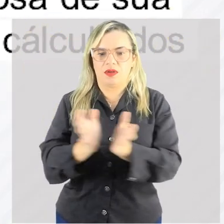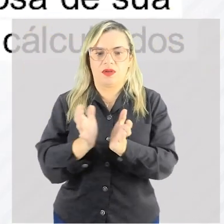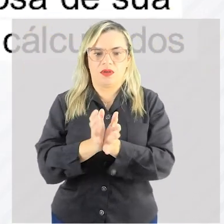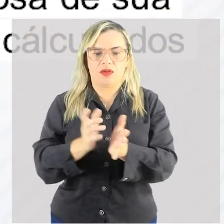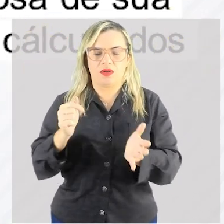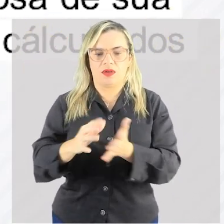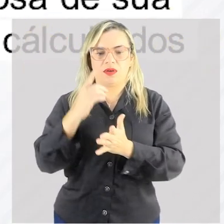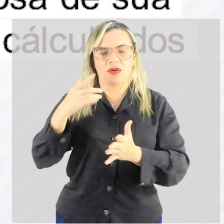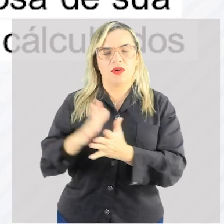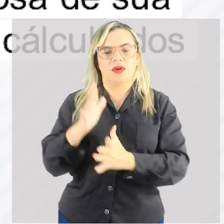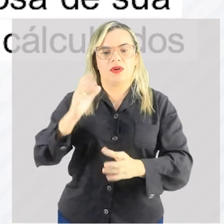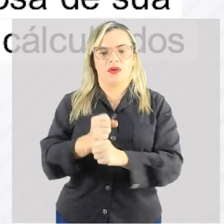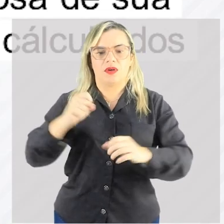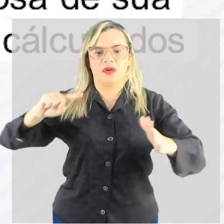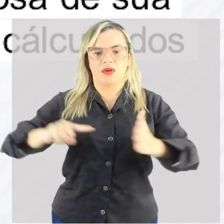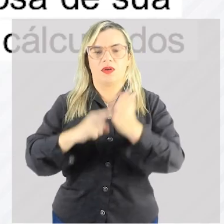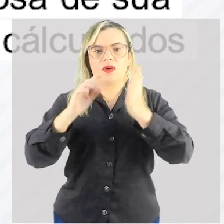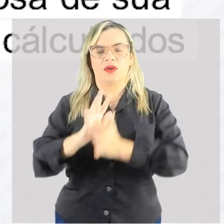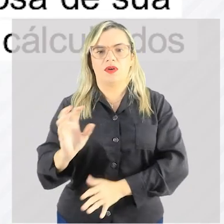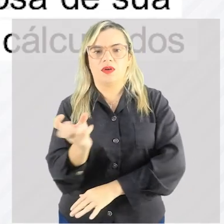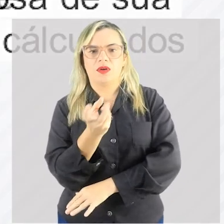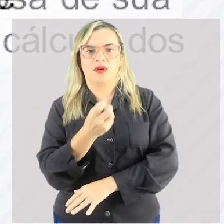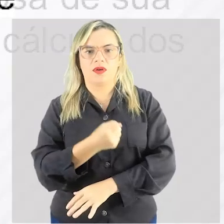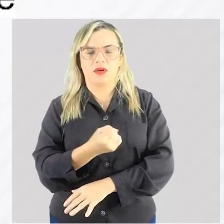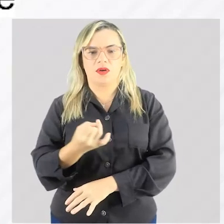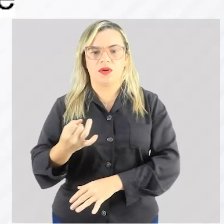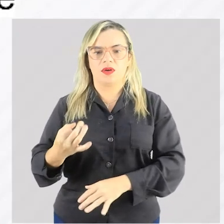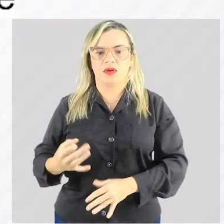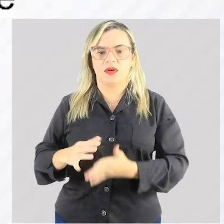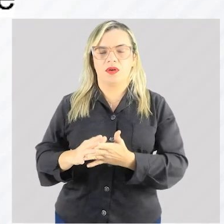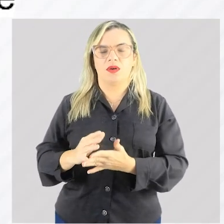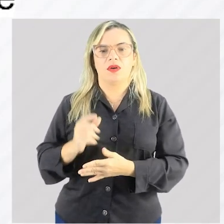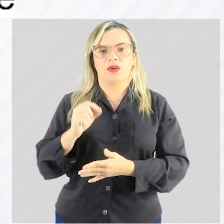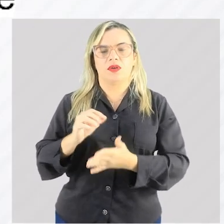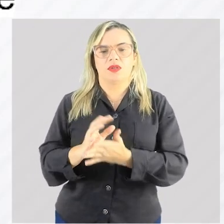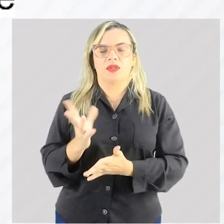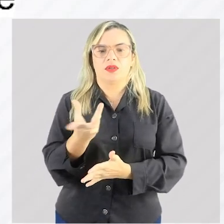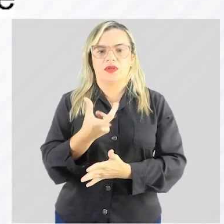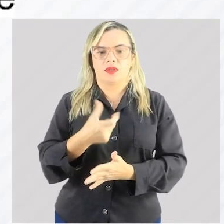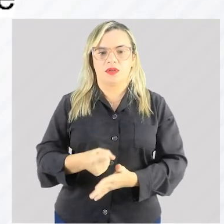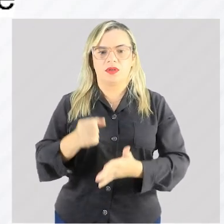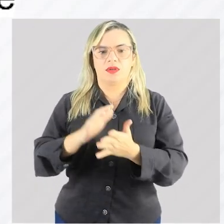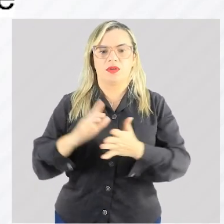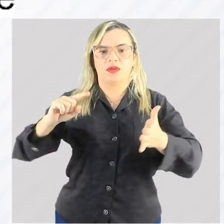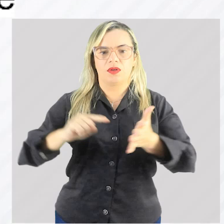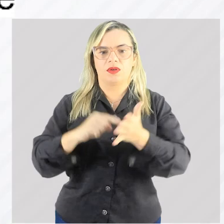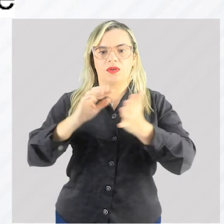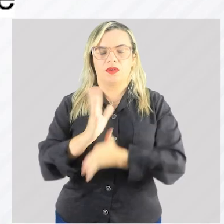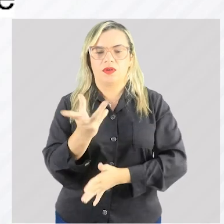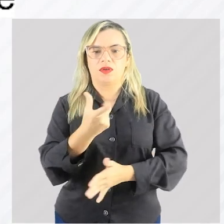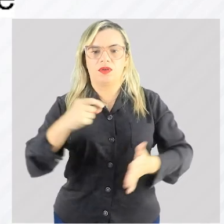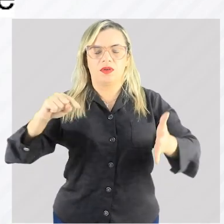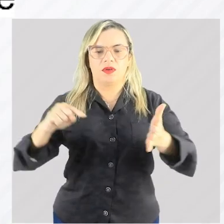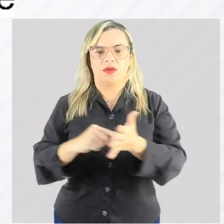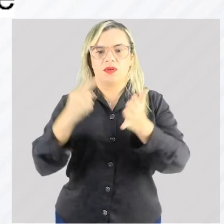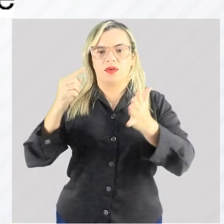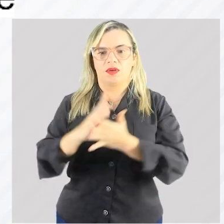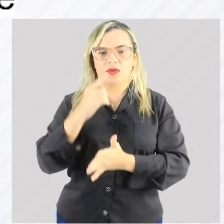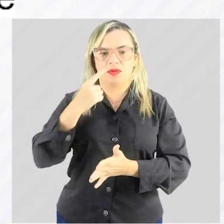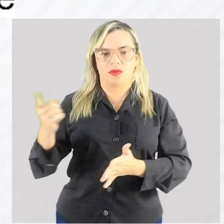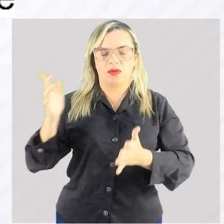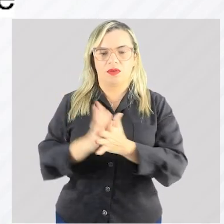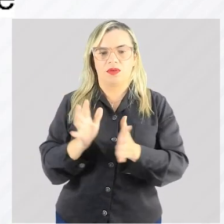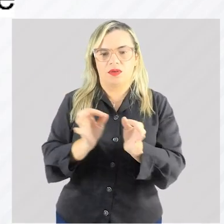do cálculo dos seus pontos de habilidades os pontos de habilidades são medidas das